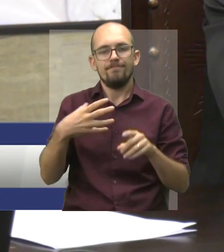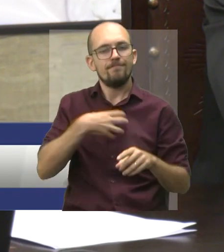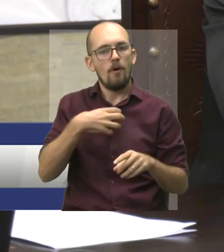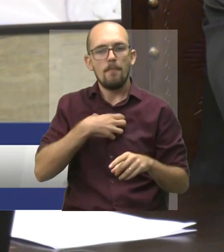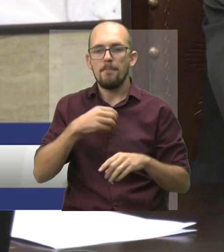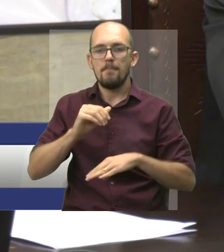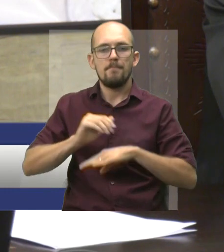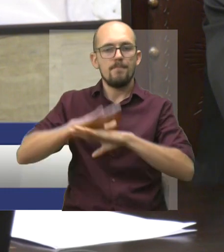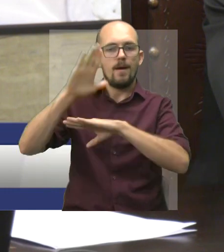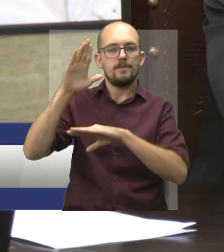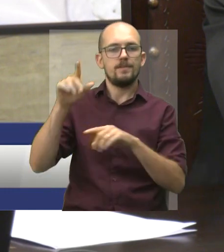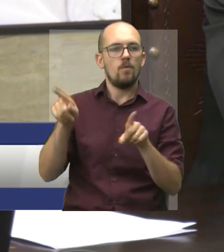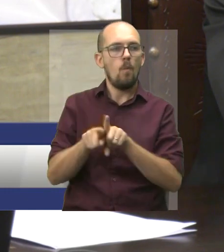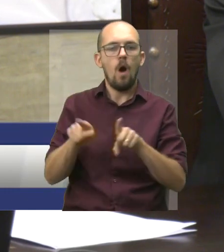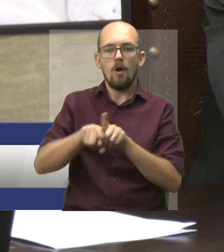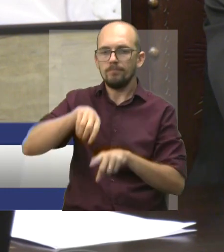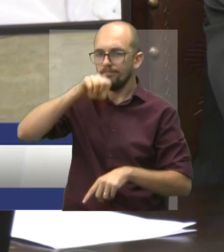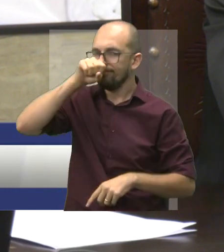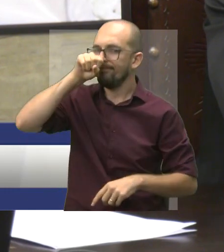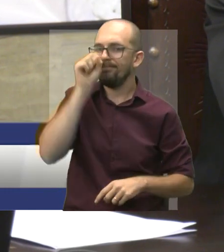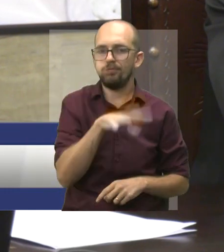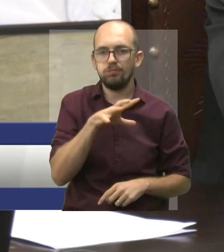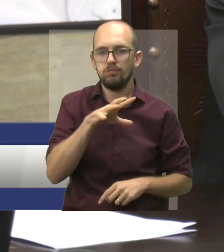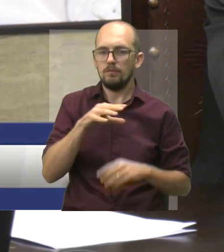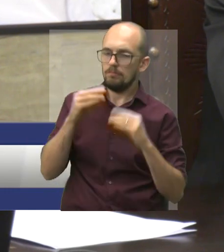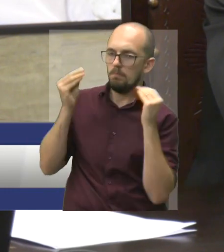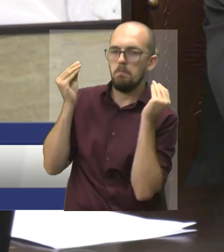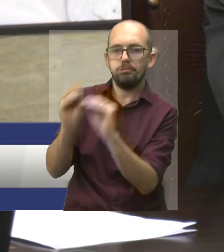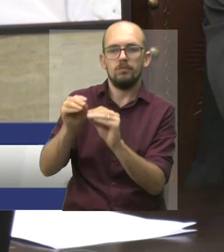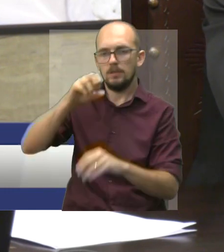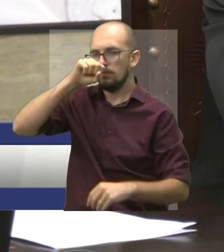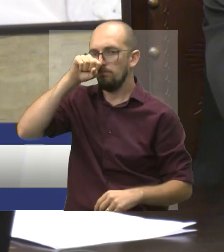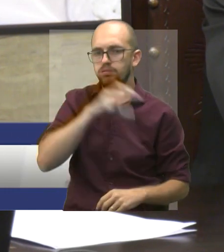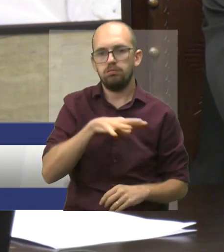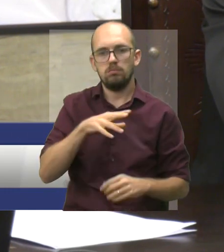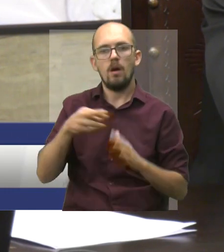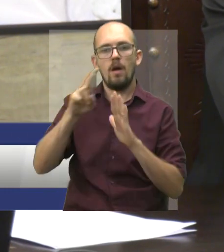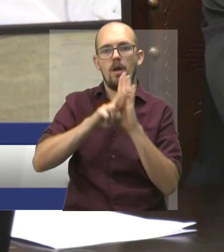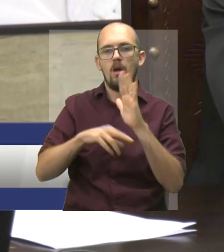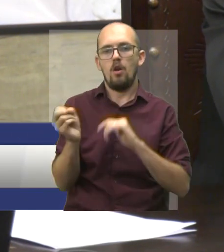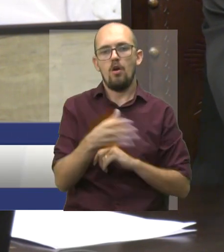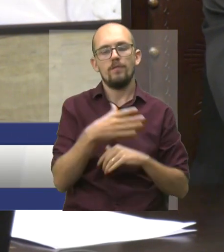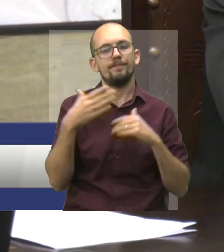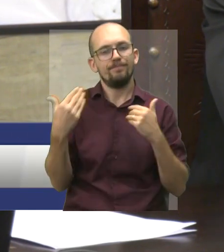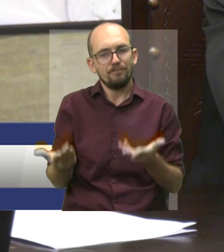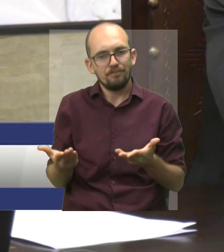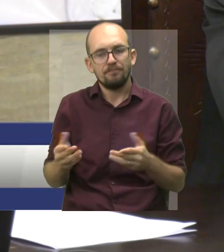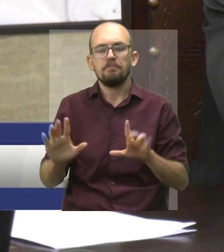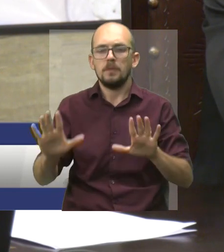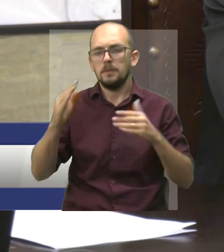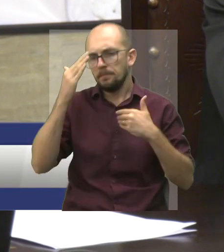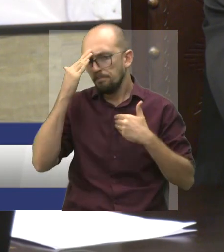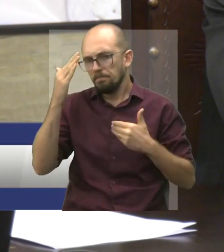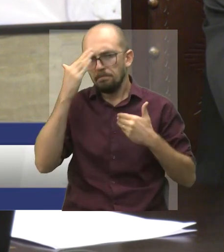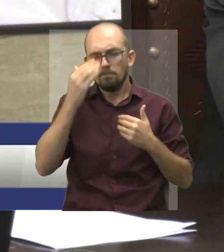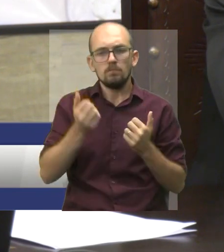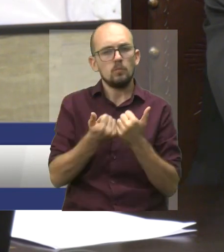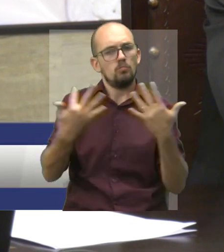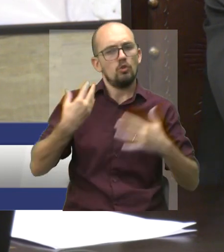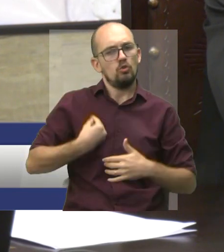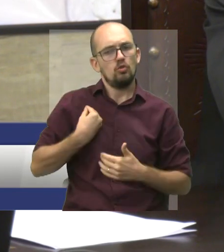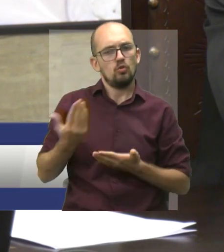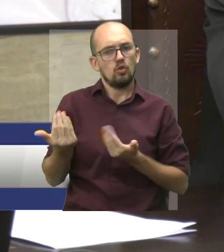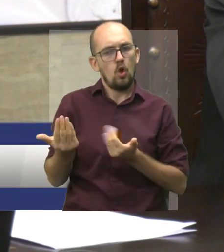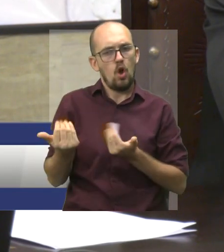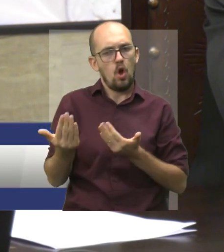mais violenta, vamos assim dizer, né? Eu quero agradecer muito mesmo. Nós temos aqui um público jovem, um